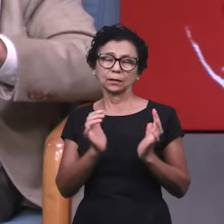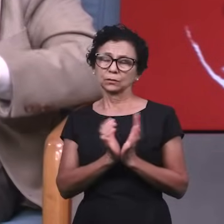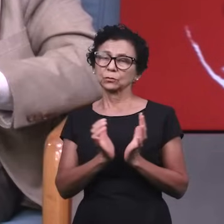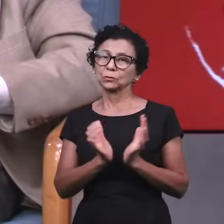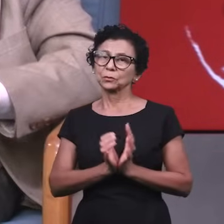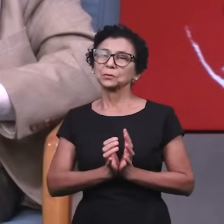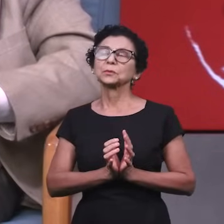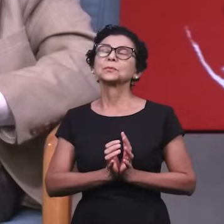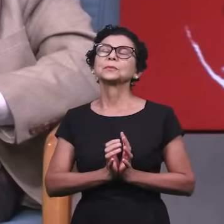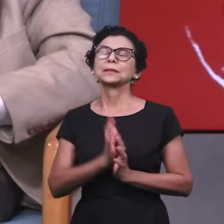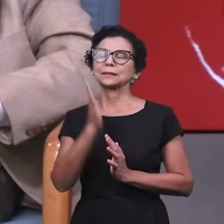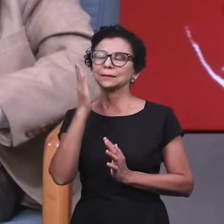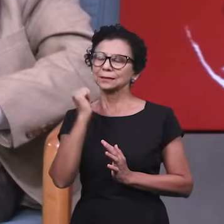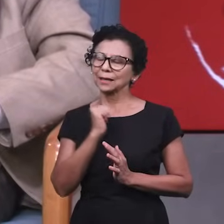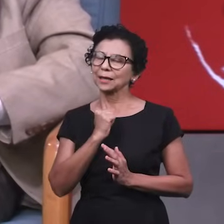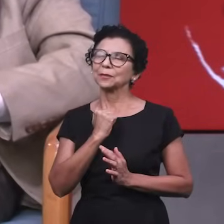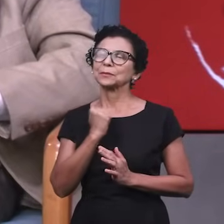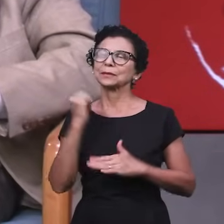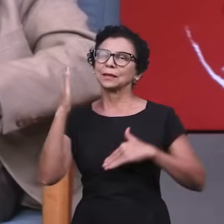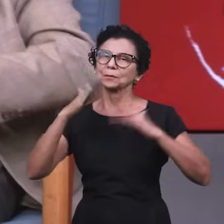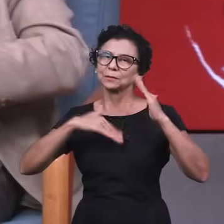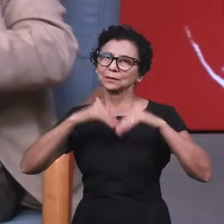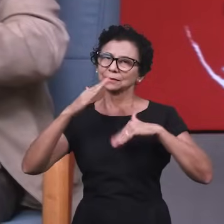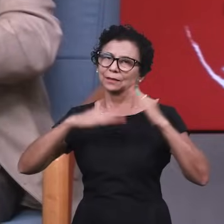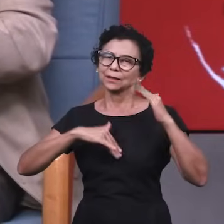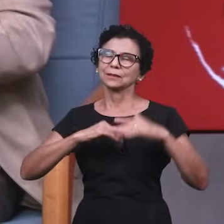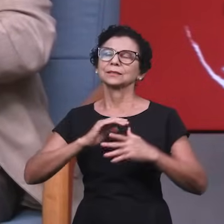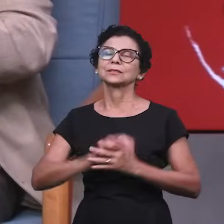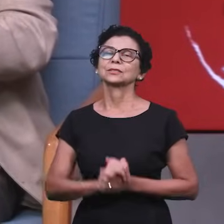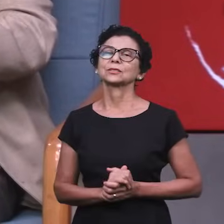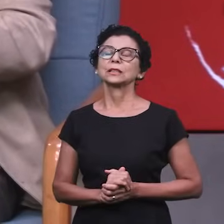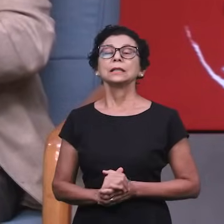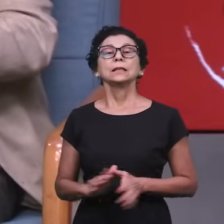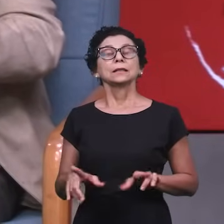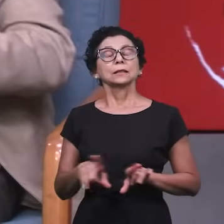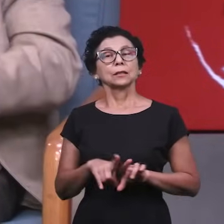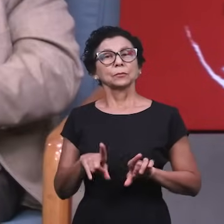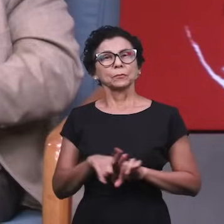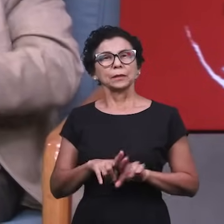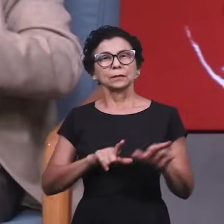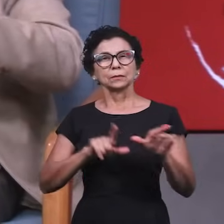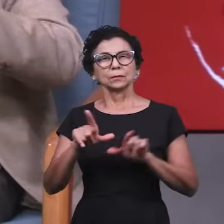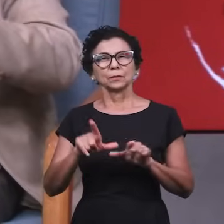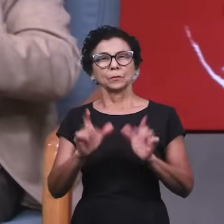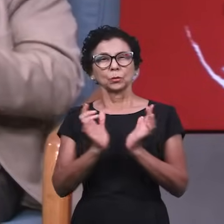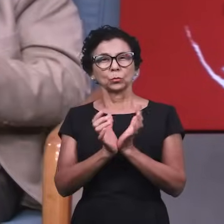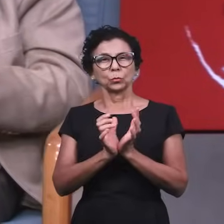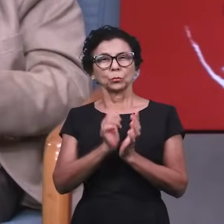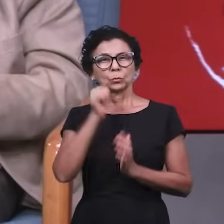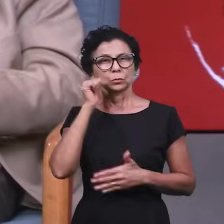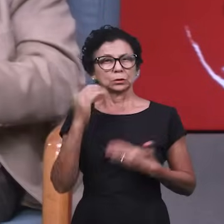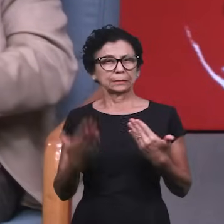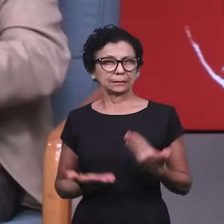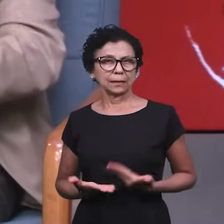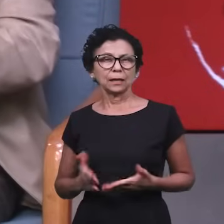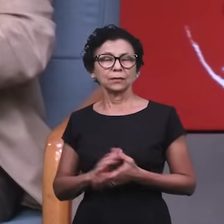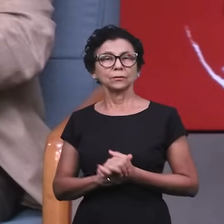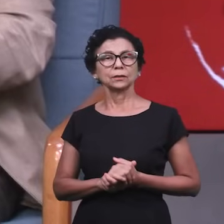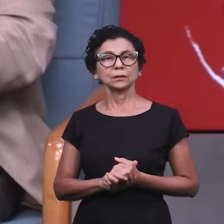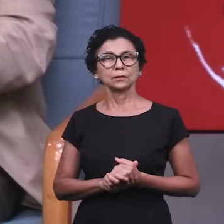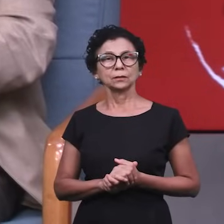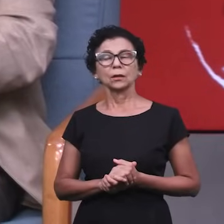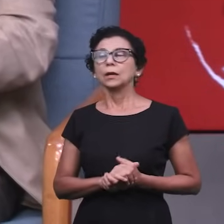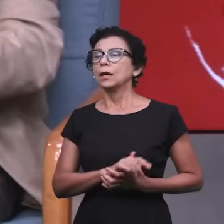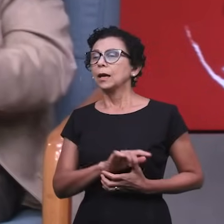maneira maravilhosa. As reuniões delas, de trabalho de senhoras, aquilo que ela faz dentro da igreja. Então, elas têm uma